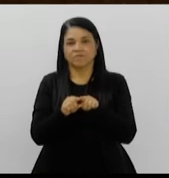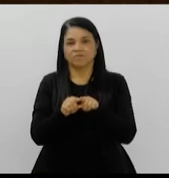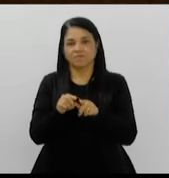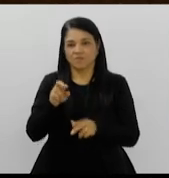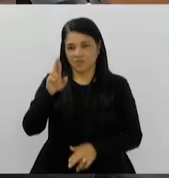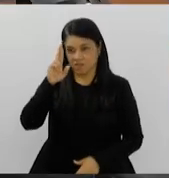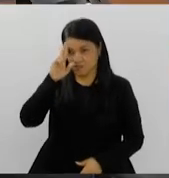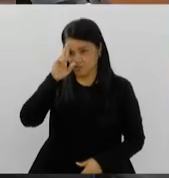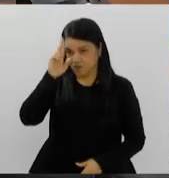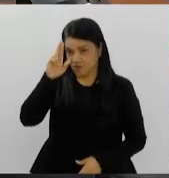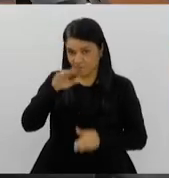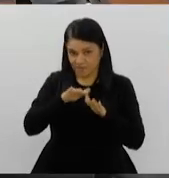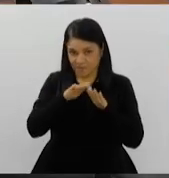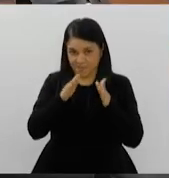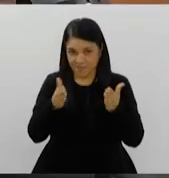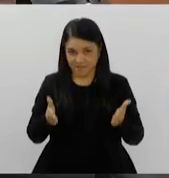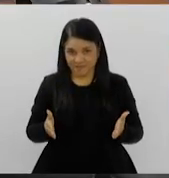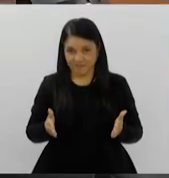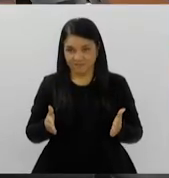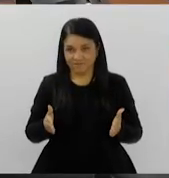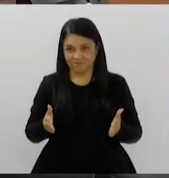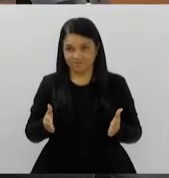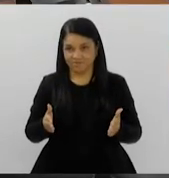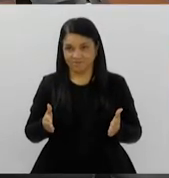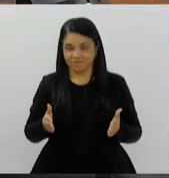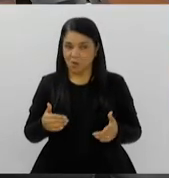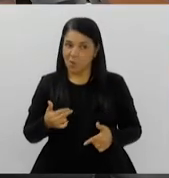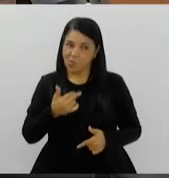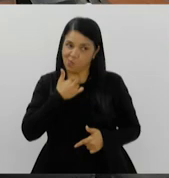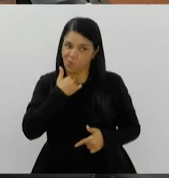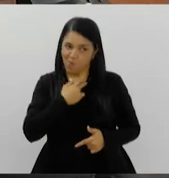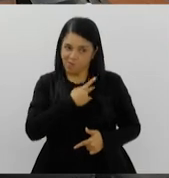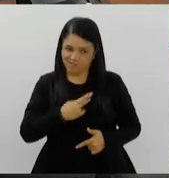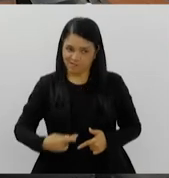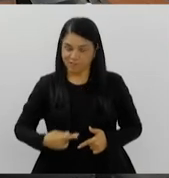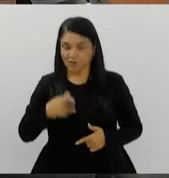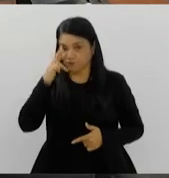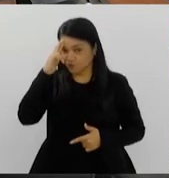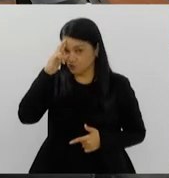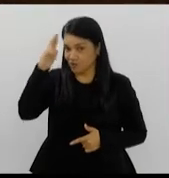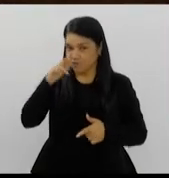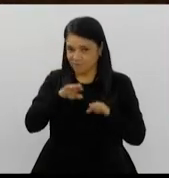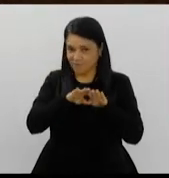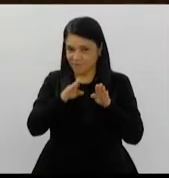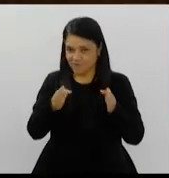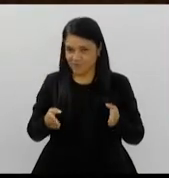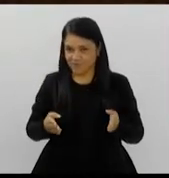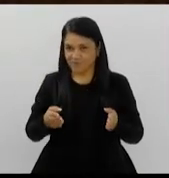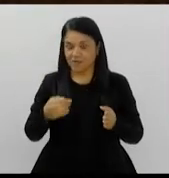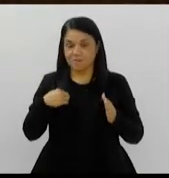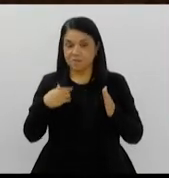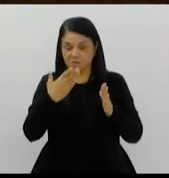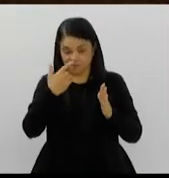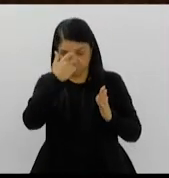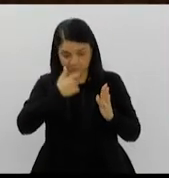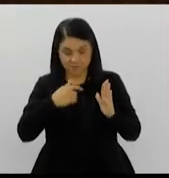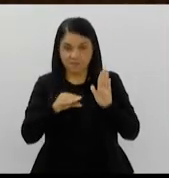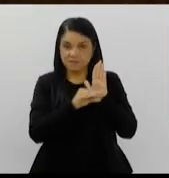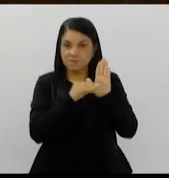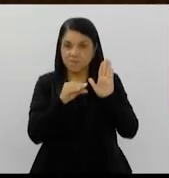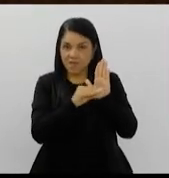chefe da mesa, não pode ser presidente da mesa, ele é o chefe da mesa. Se as minhas emendas tiverem